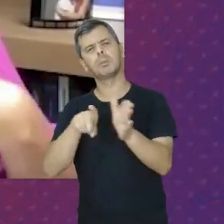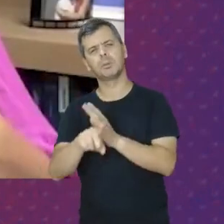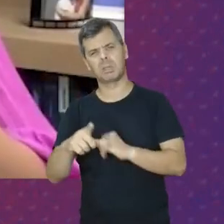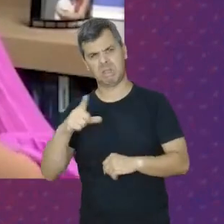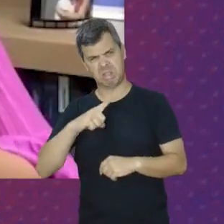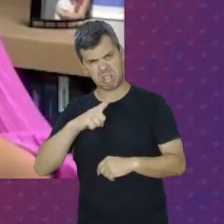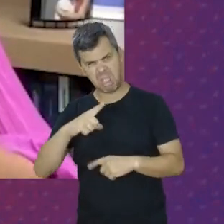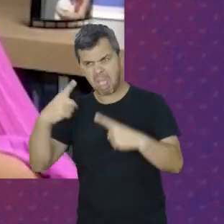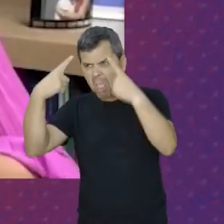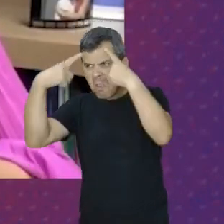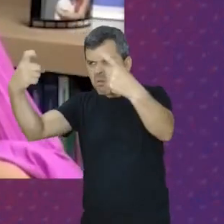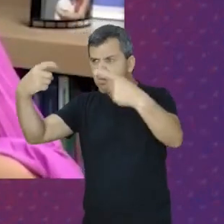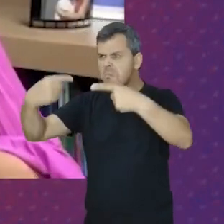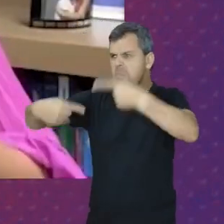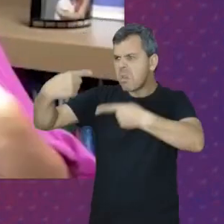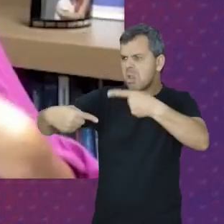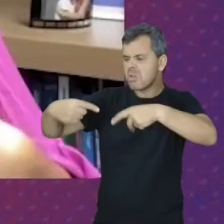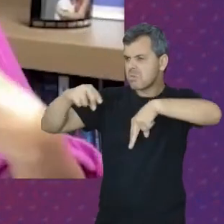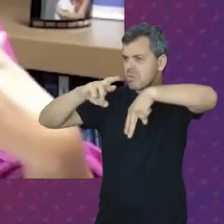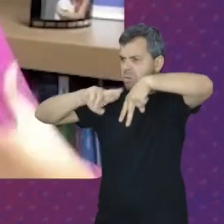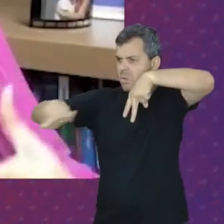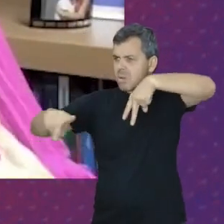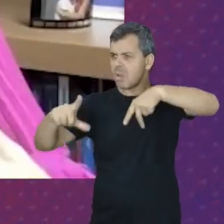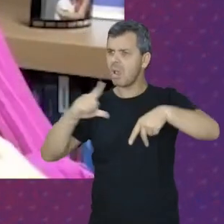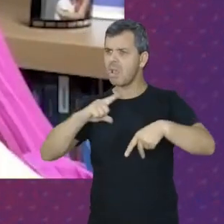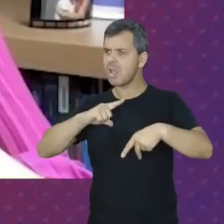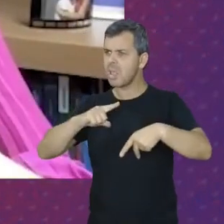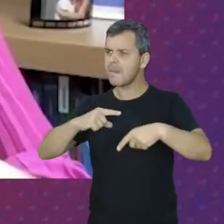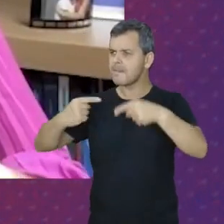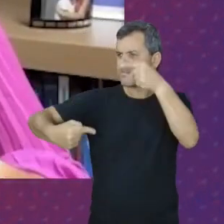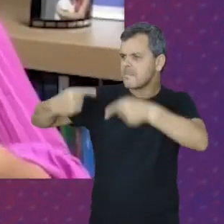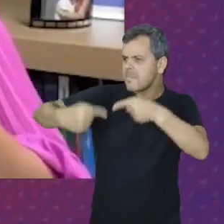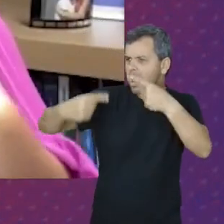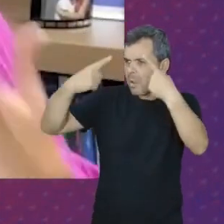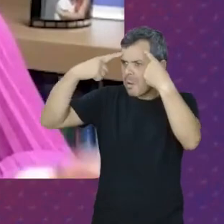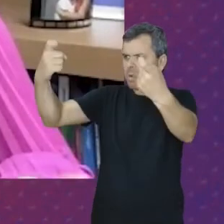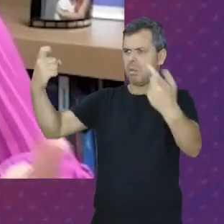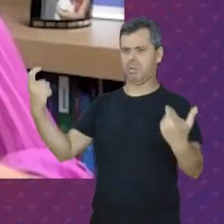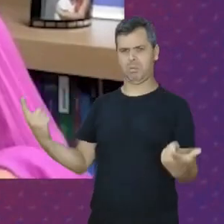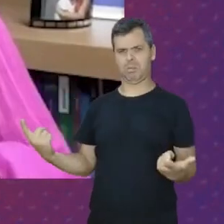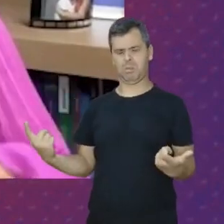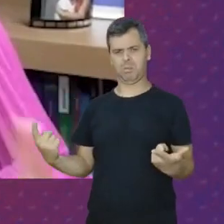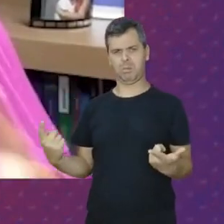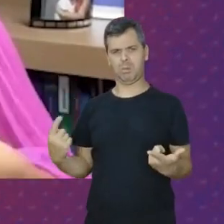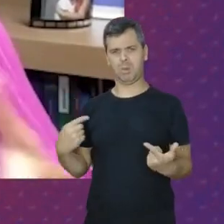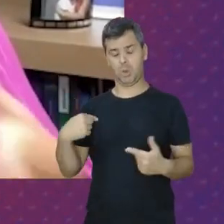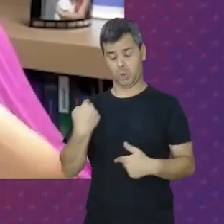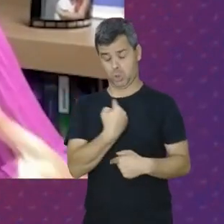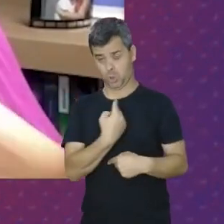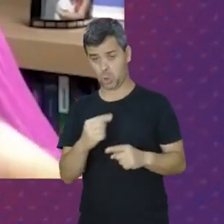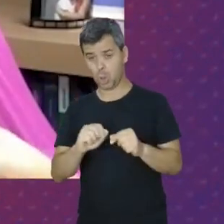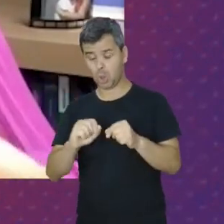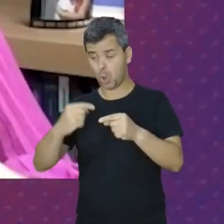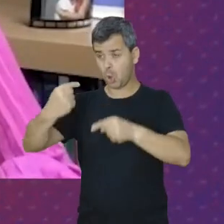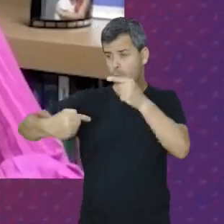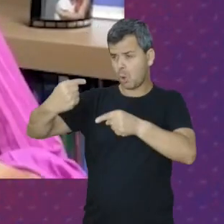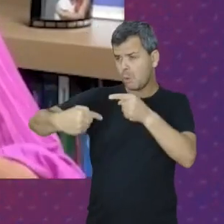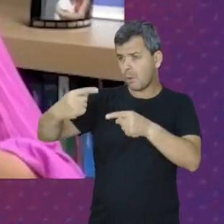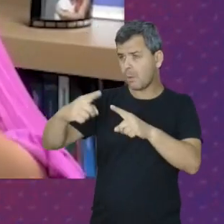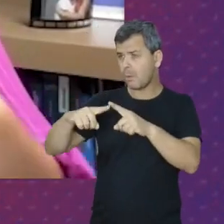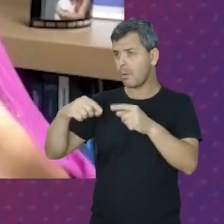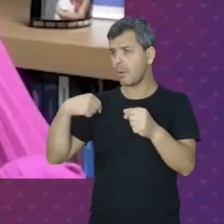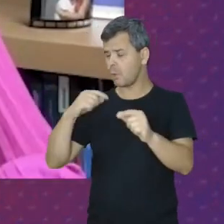existe violência política de gênero? Existe violência política? Nós que estamos, por exemplo, nesse debate todo